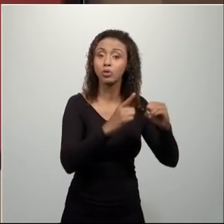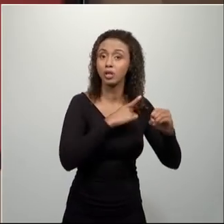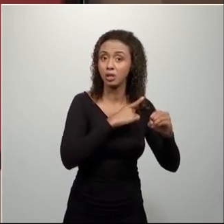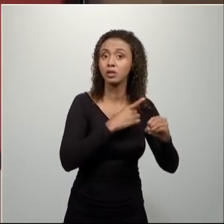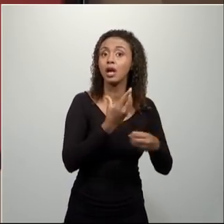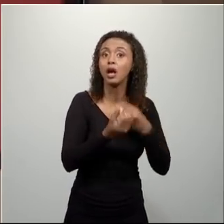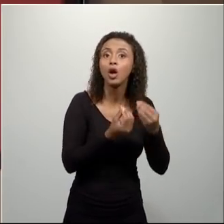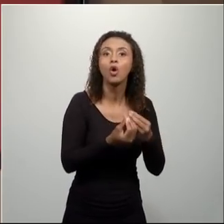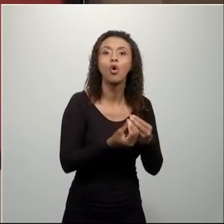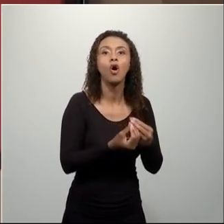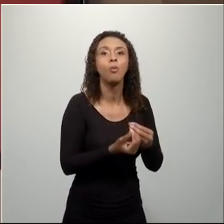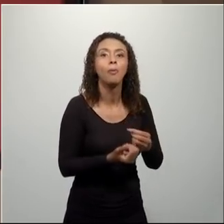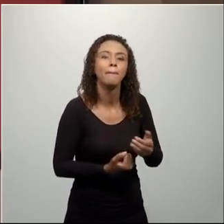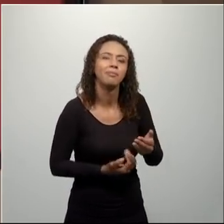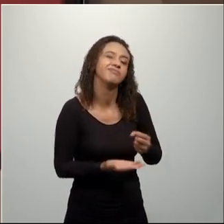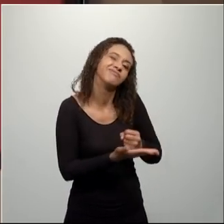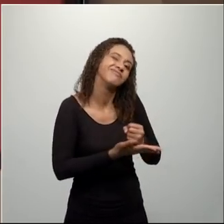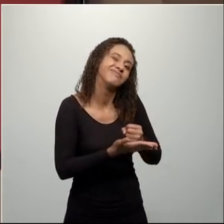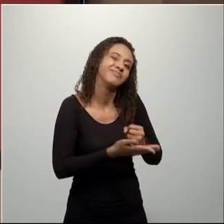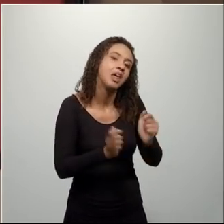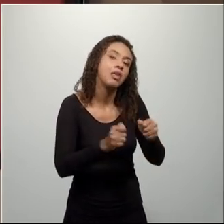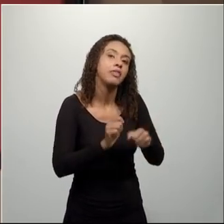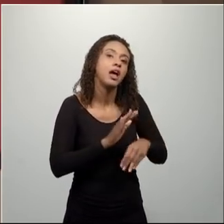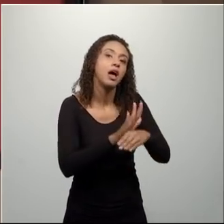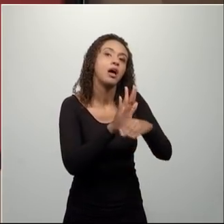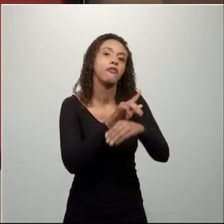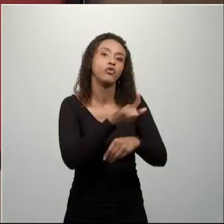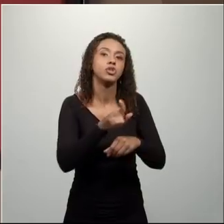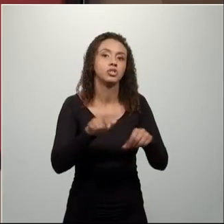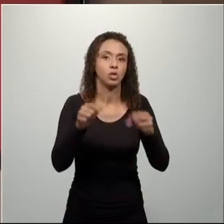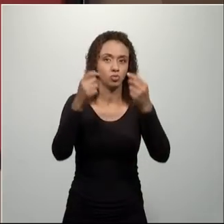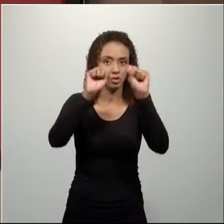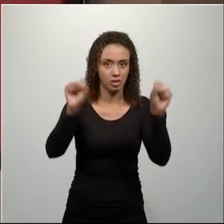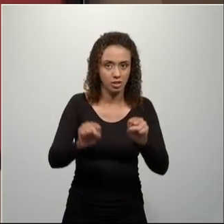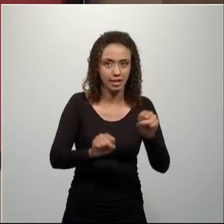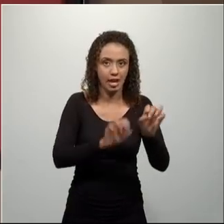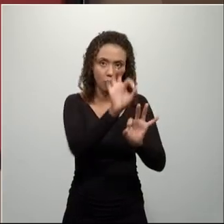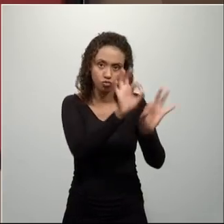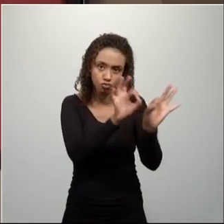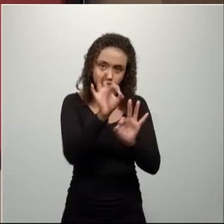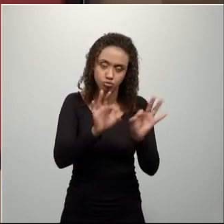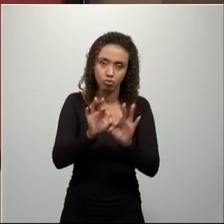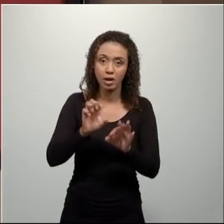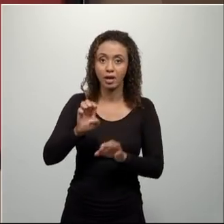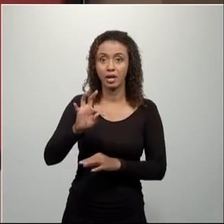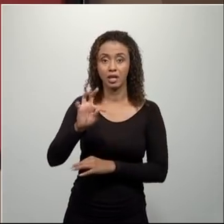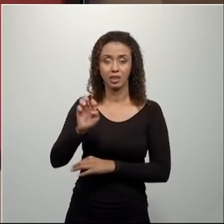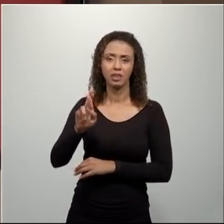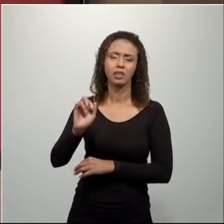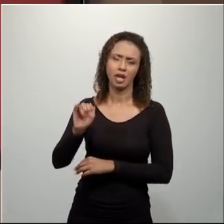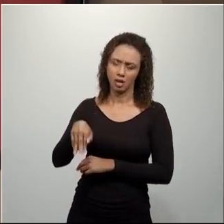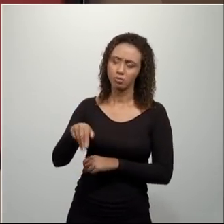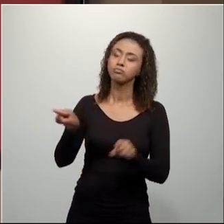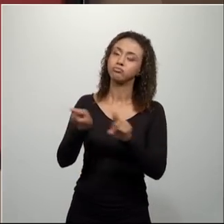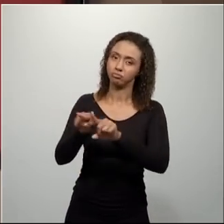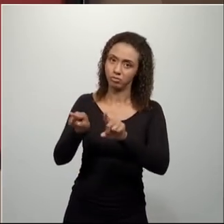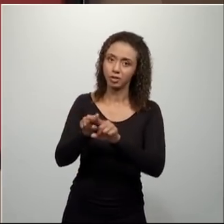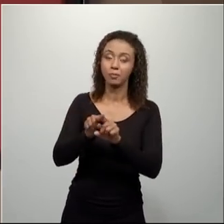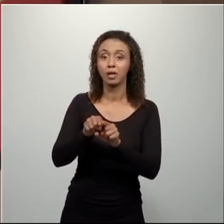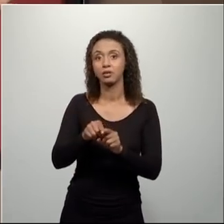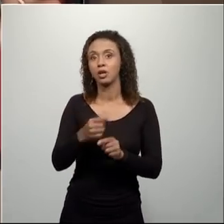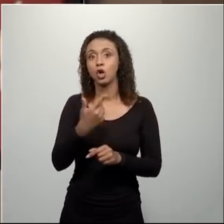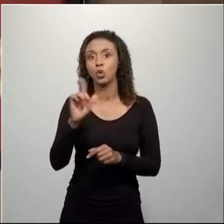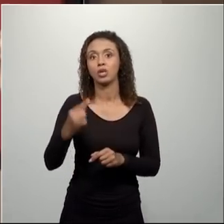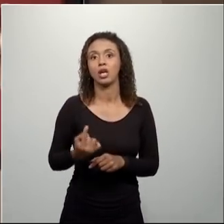como base para a construção do seu próprio sistema o tiro também tem então assim não existe um golpe existem blog shins um